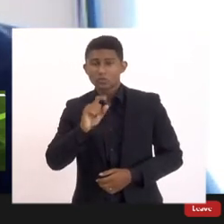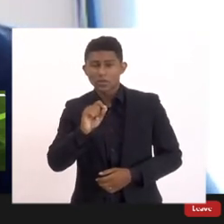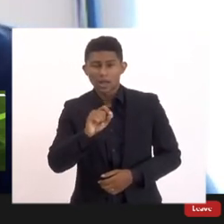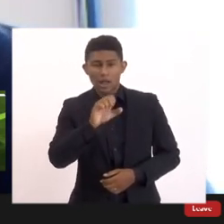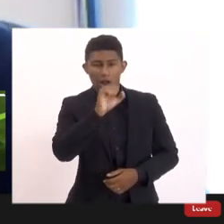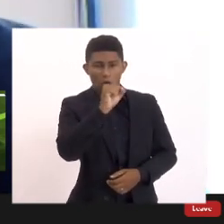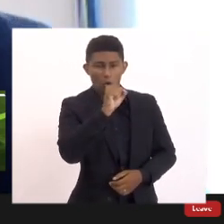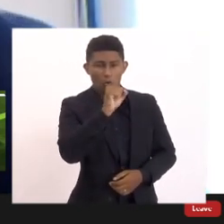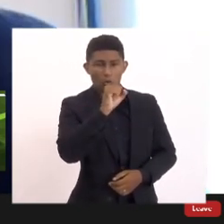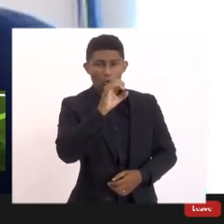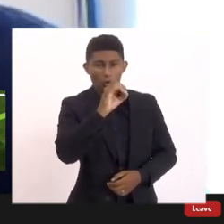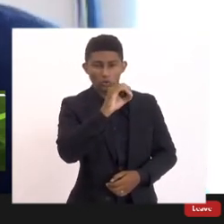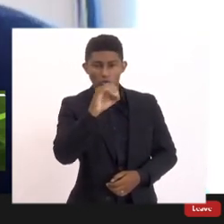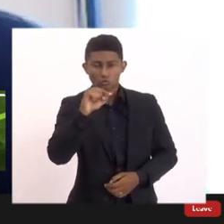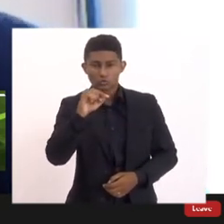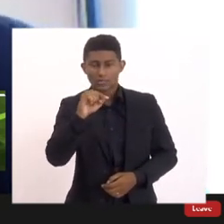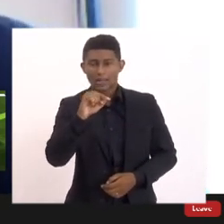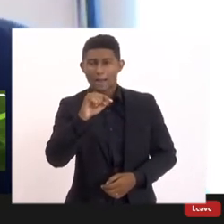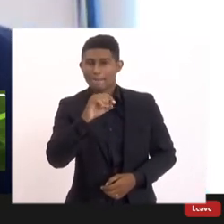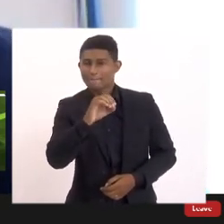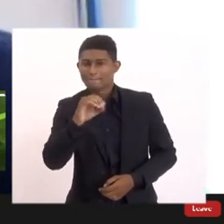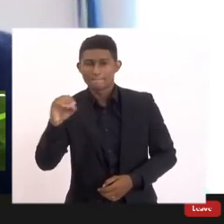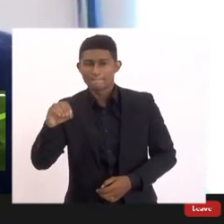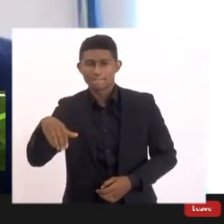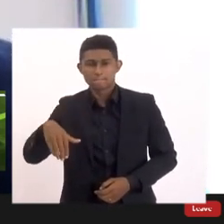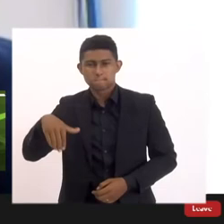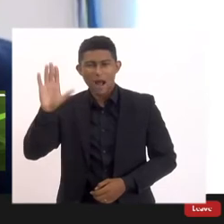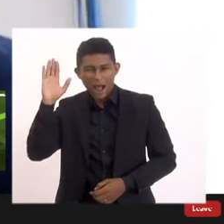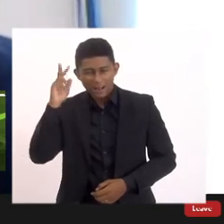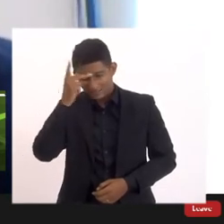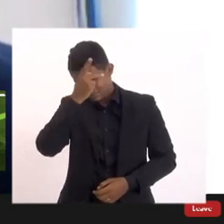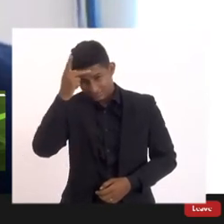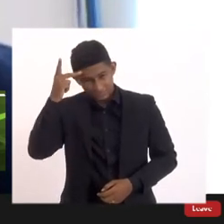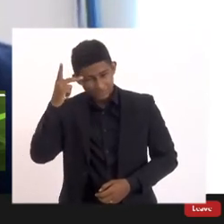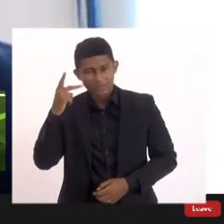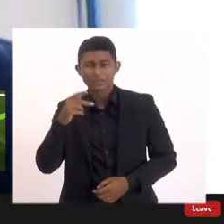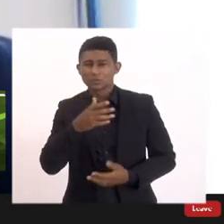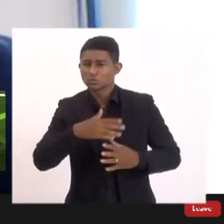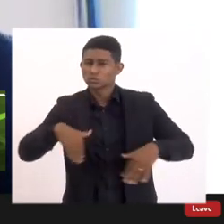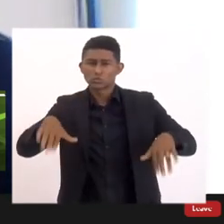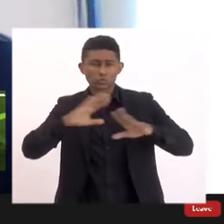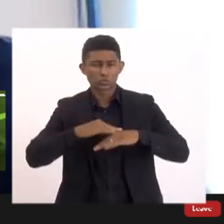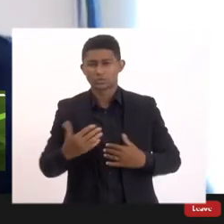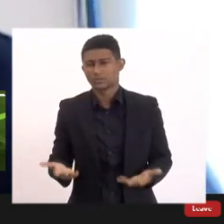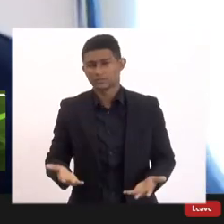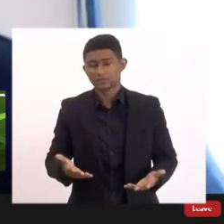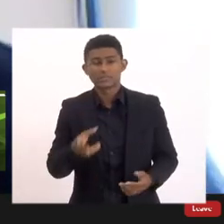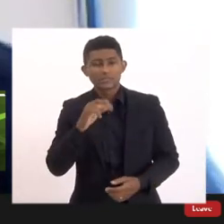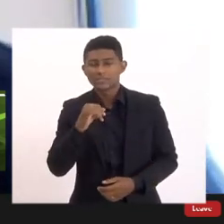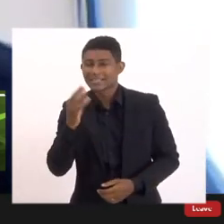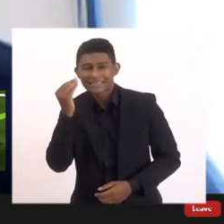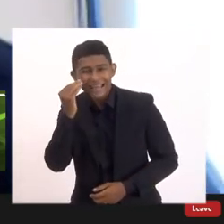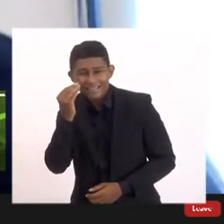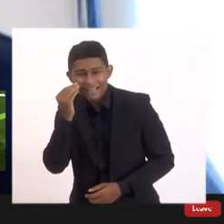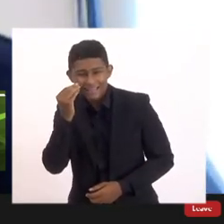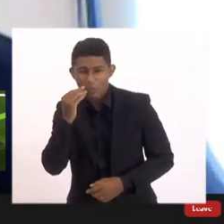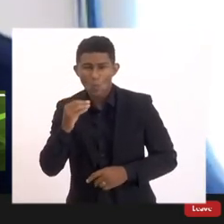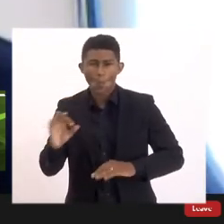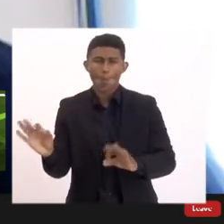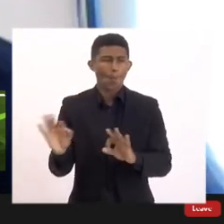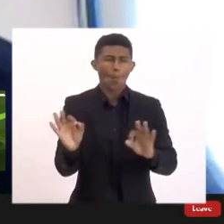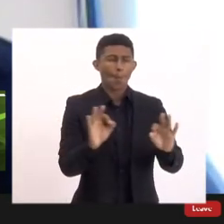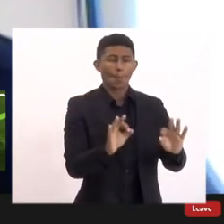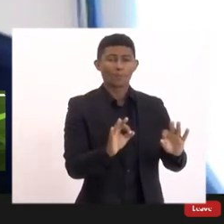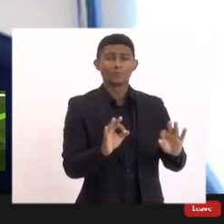profissionais. Se a gente não tiver uma política de testagem, quando a gente for descobrir os casos, a gente já pode